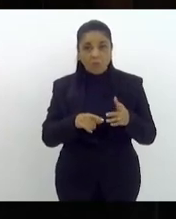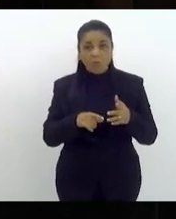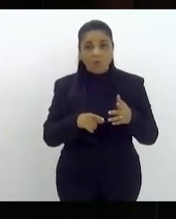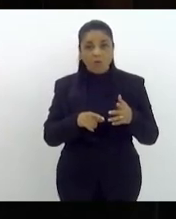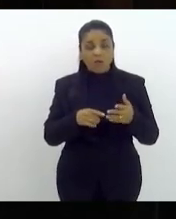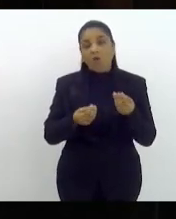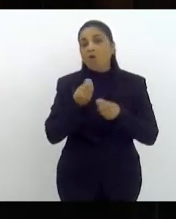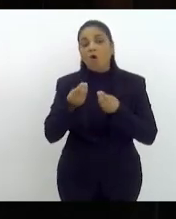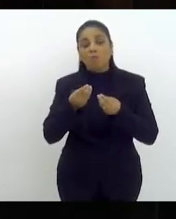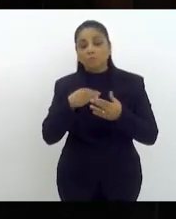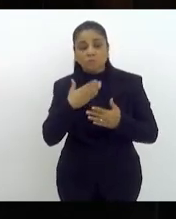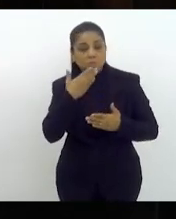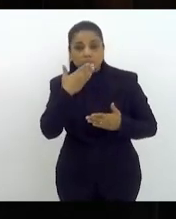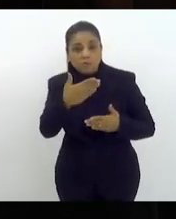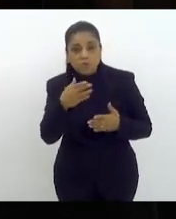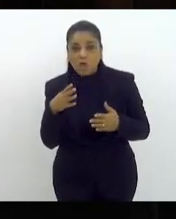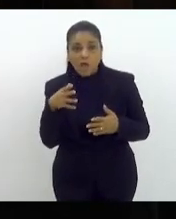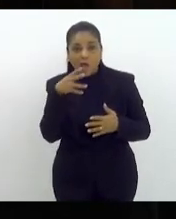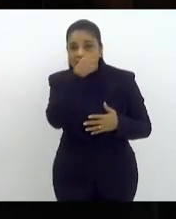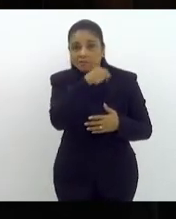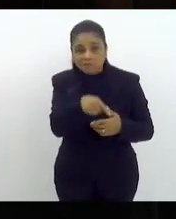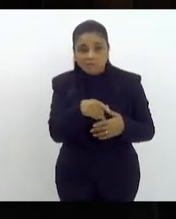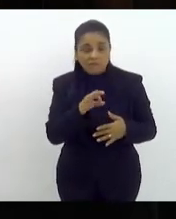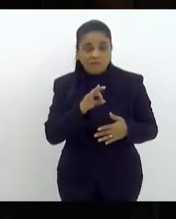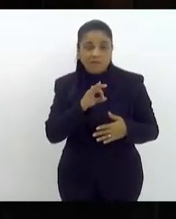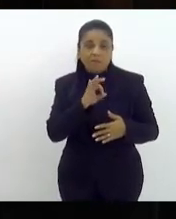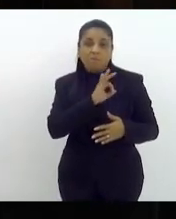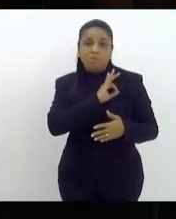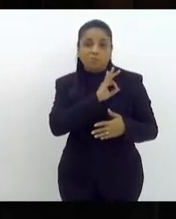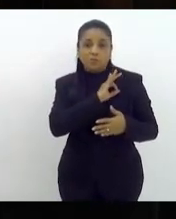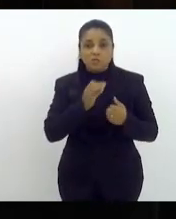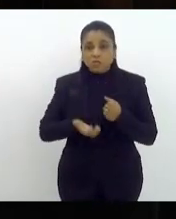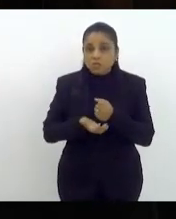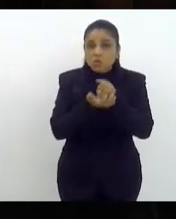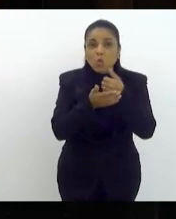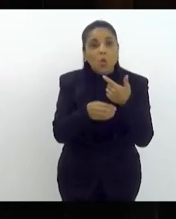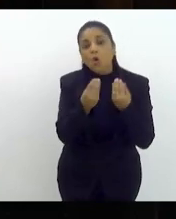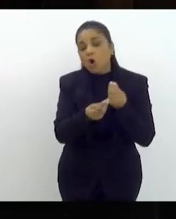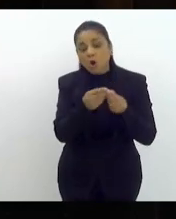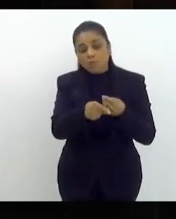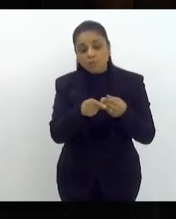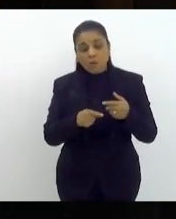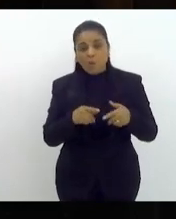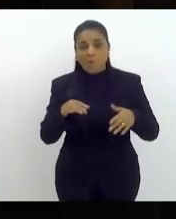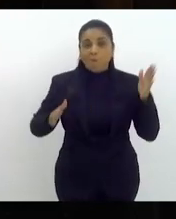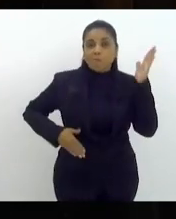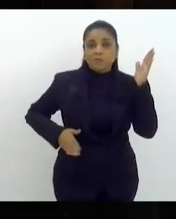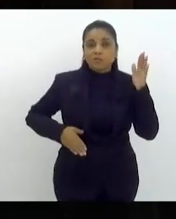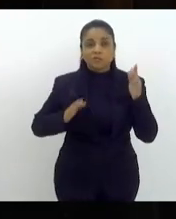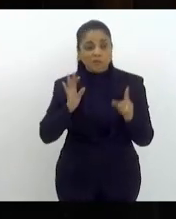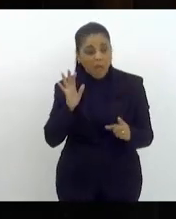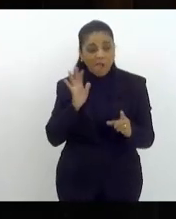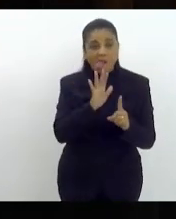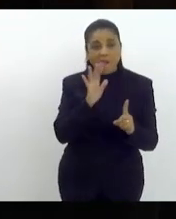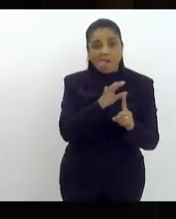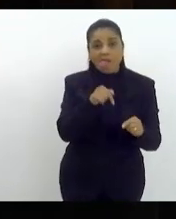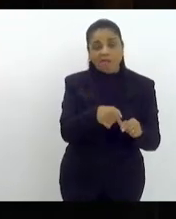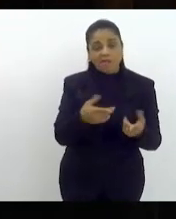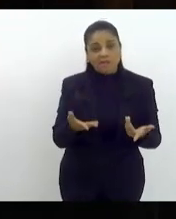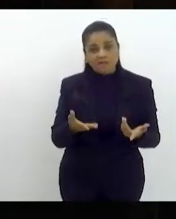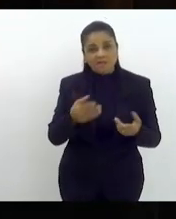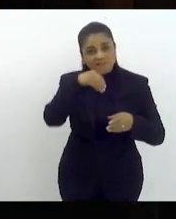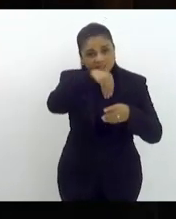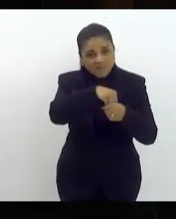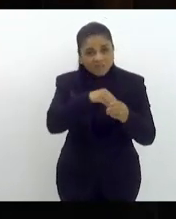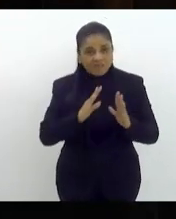se recorrer da polícia para pedir socorro quando ele tá sendo Oprimido pelo bandido dentro da favela que é uma uma